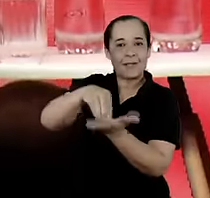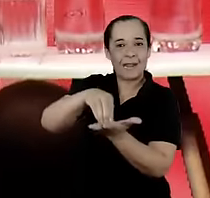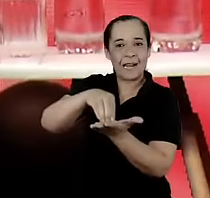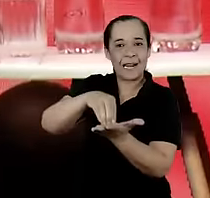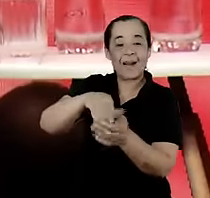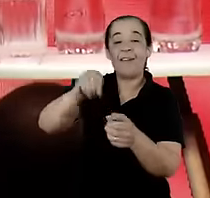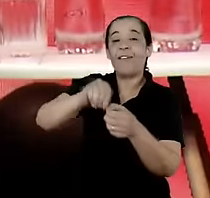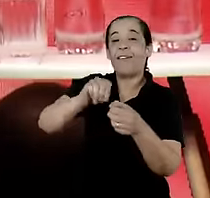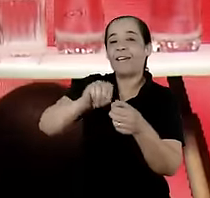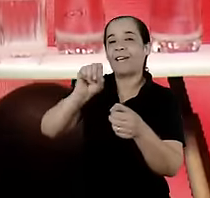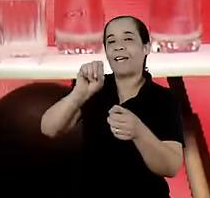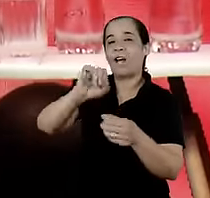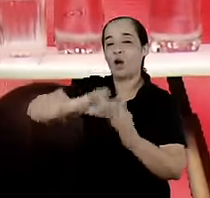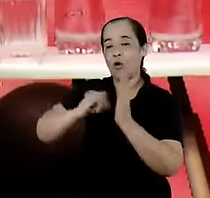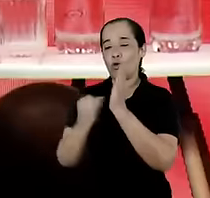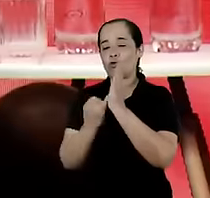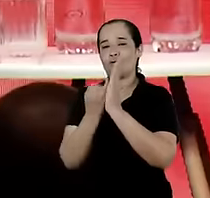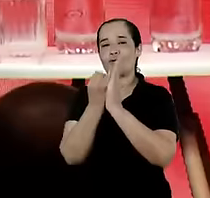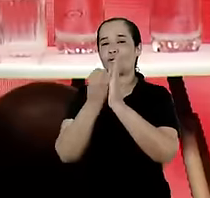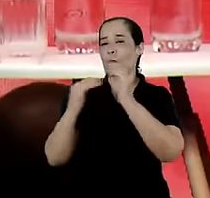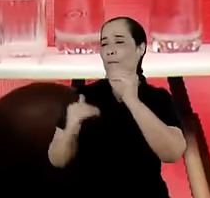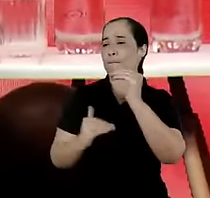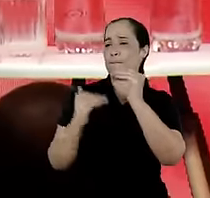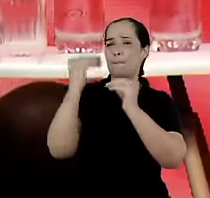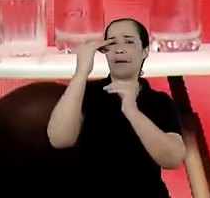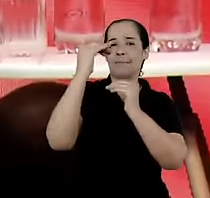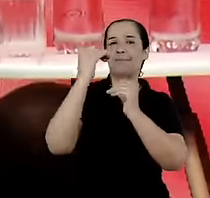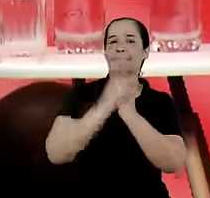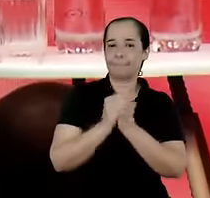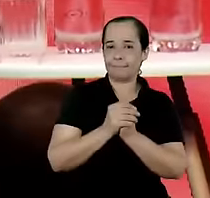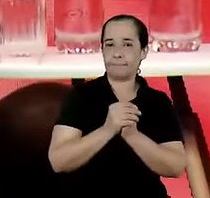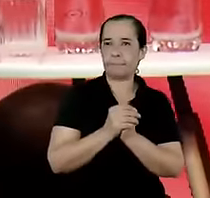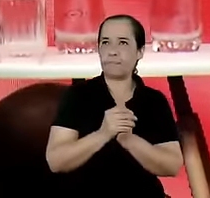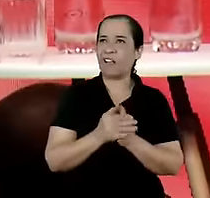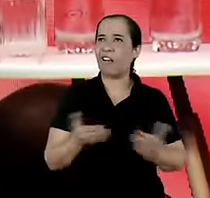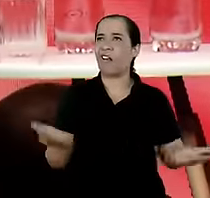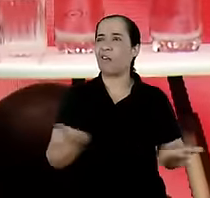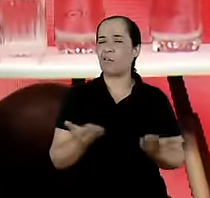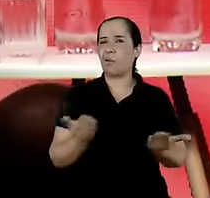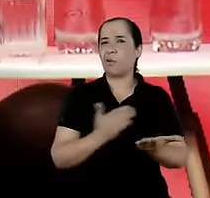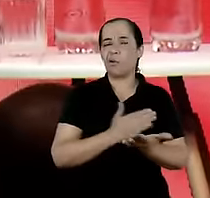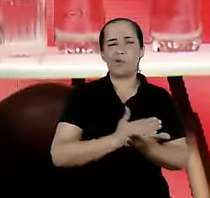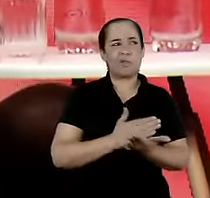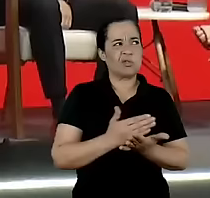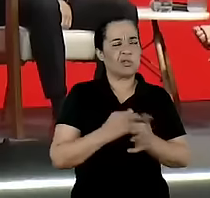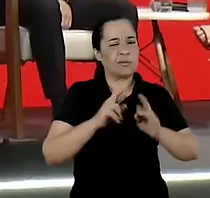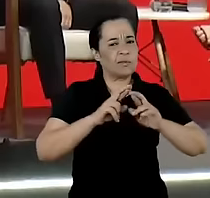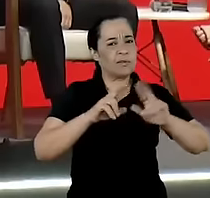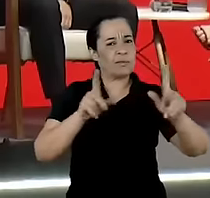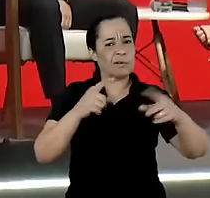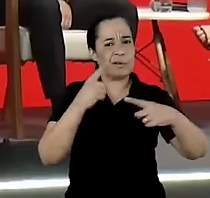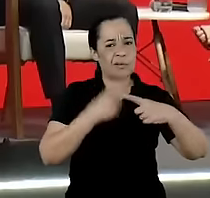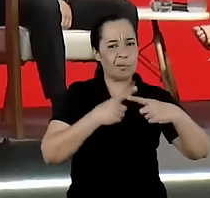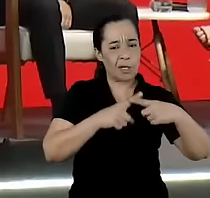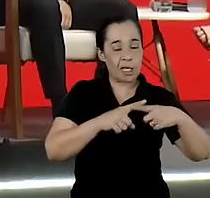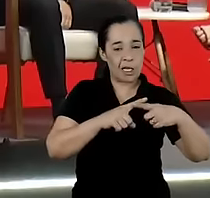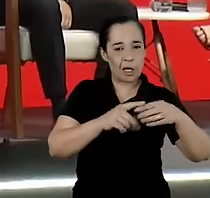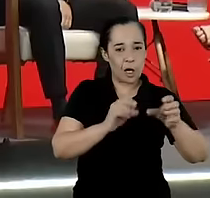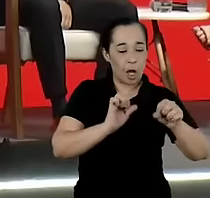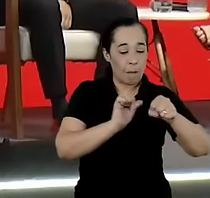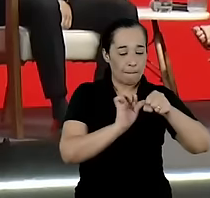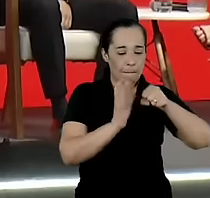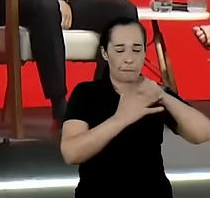eh esse ciclo já começou de uma maneira estranha porque ela já foi feita depois de uma pandemia né a